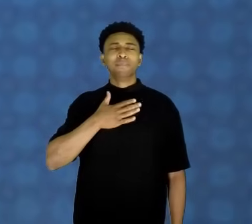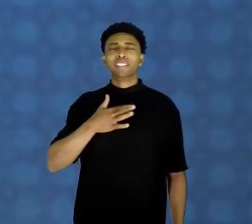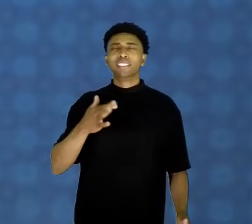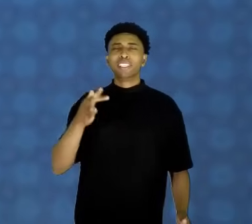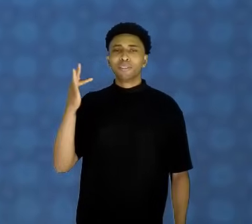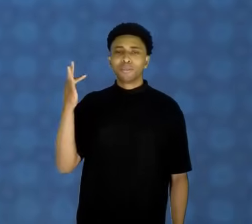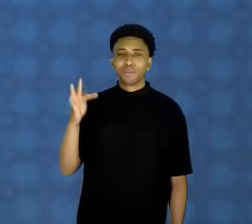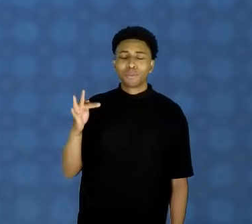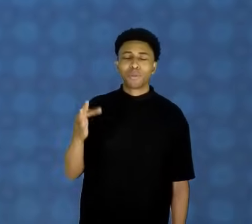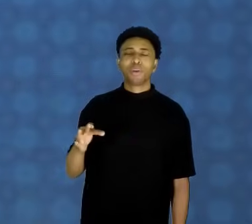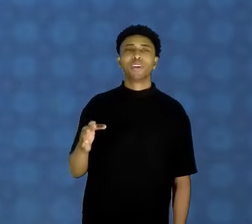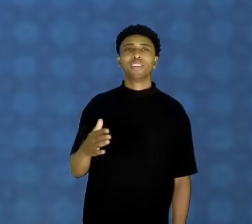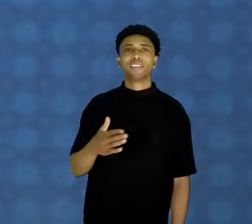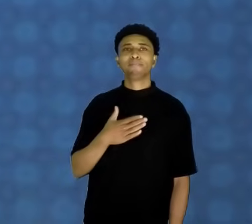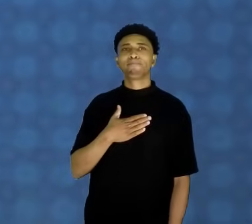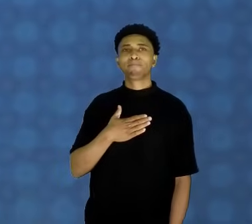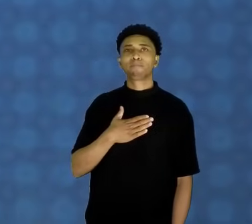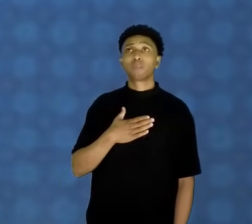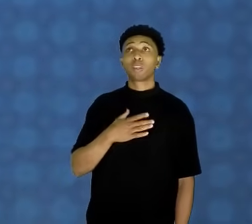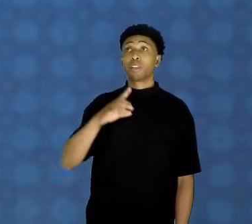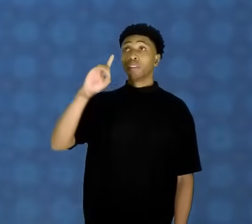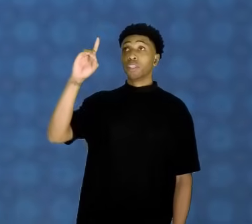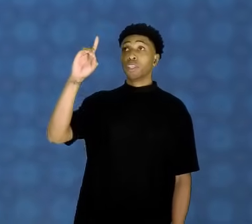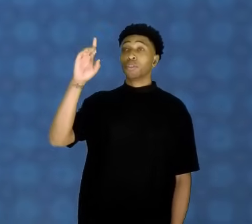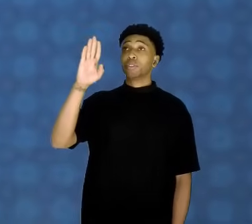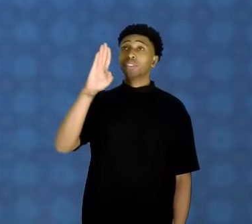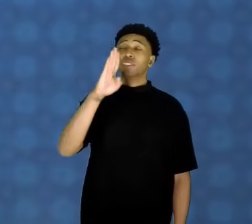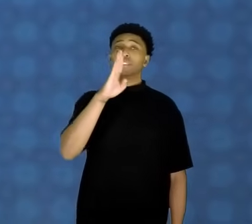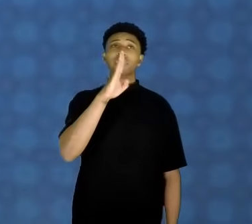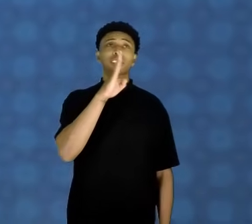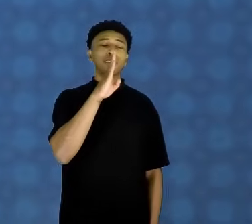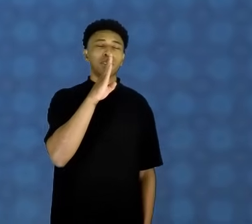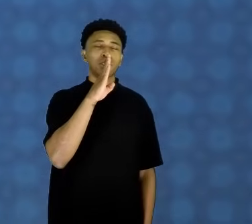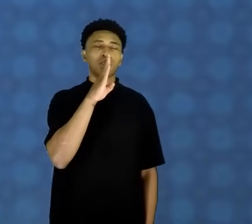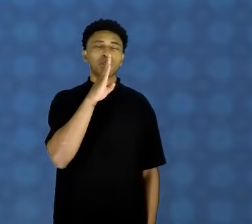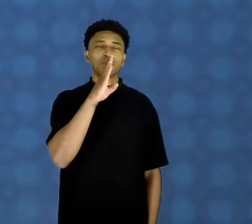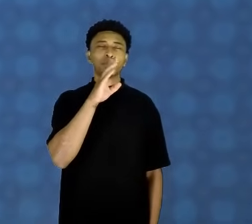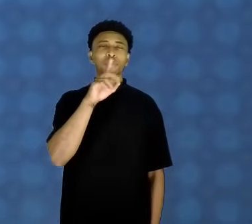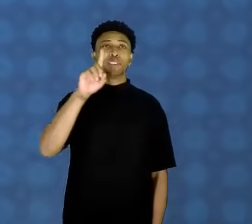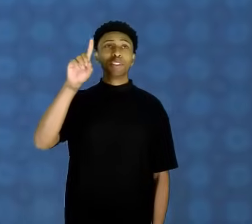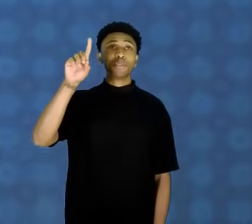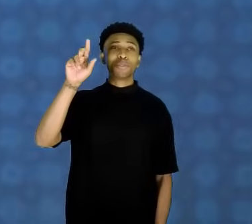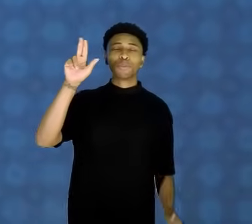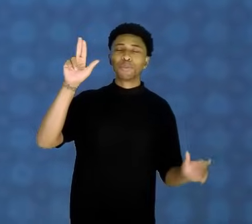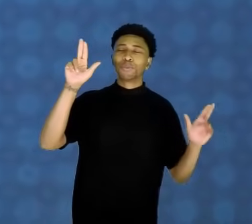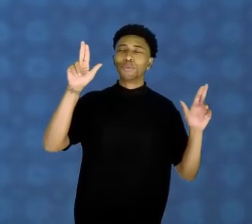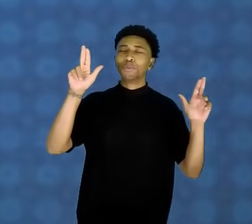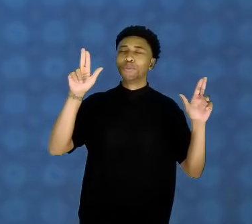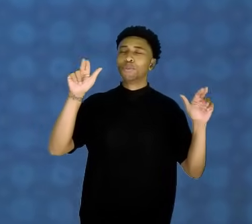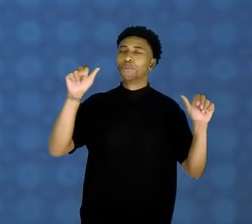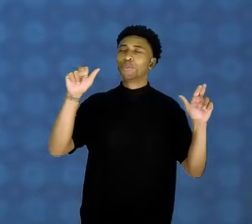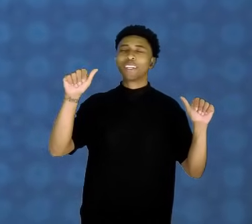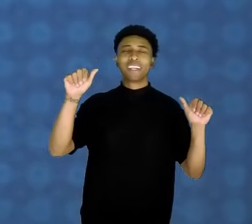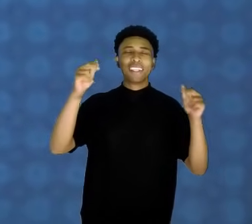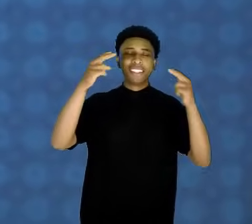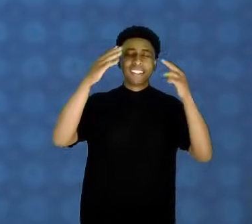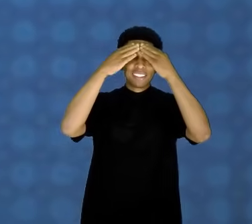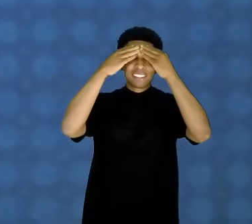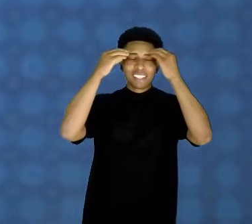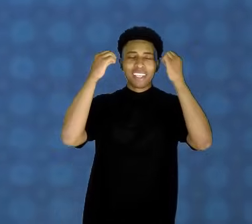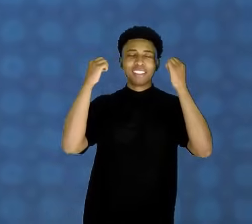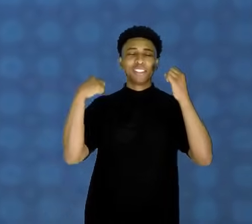essa: mesmo em silêncio, nunca esqueça, ele se importa com você. Ele se importa com